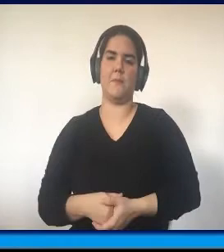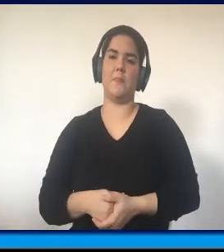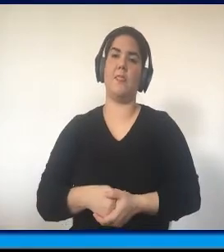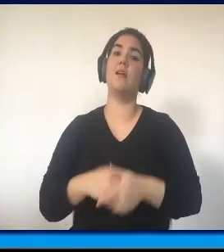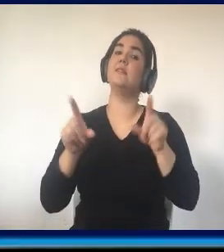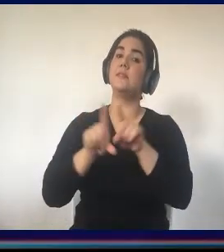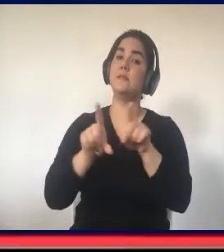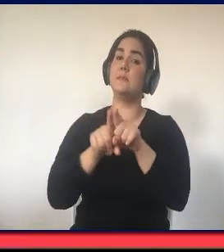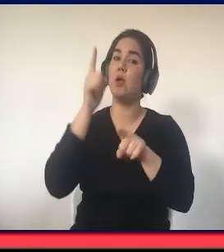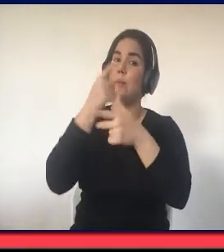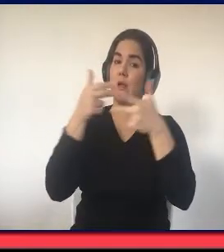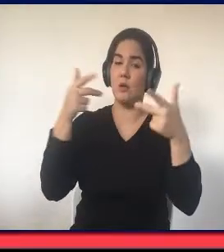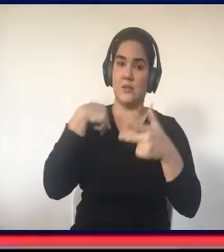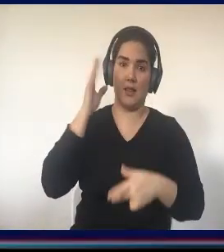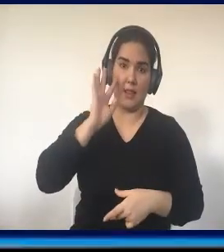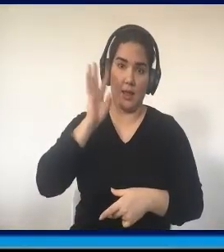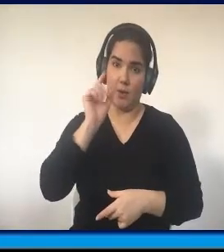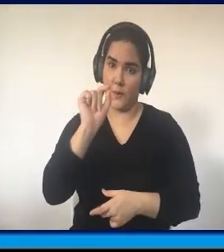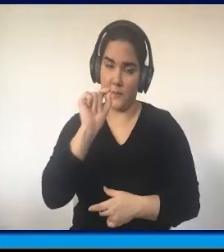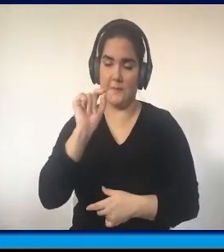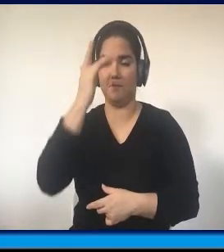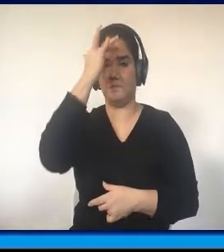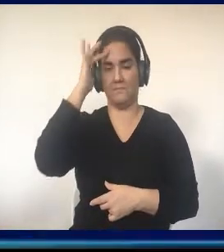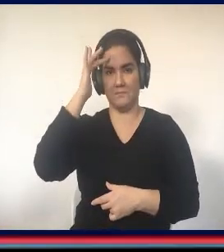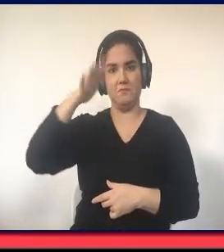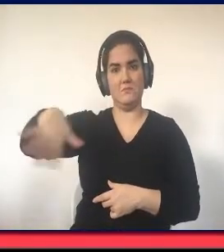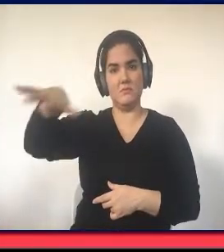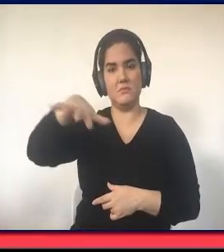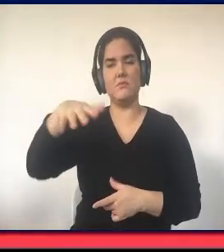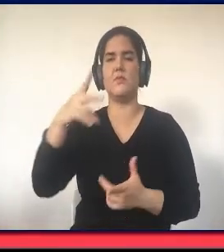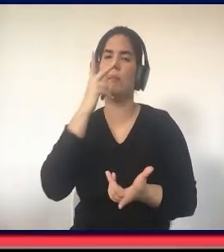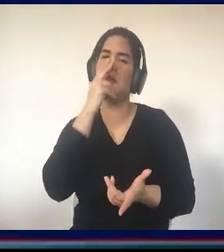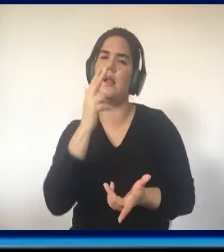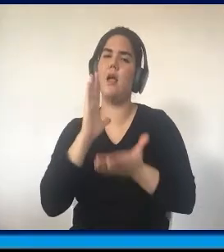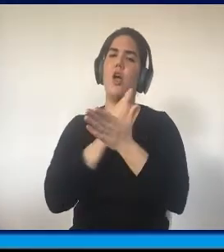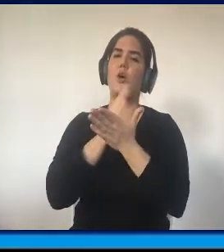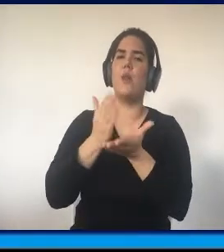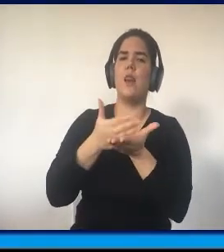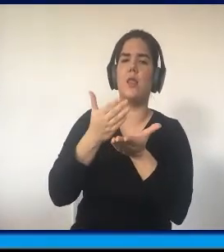As pessoas assim que eu digo, tem autores, né? Eu assisto muito TED,